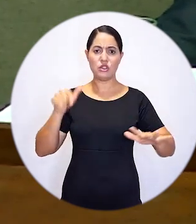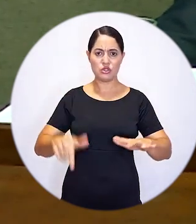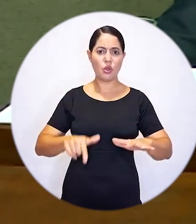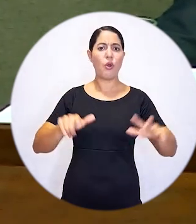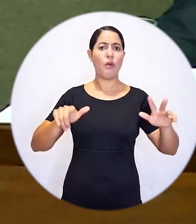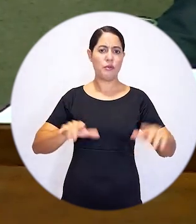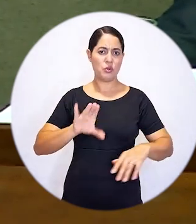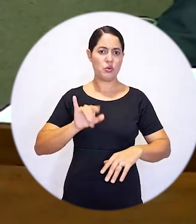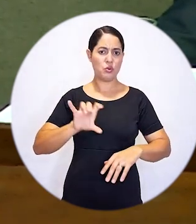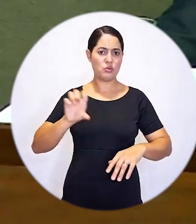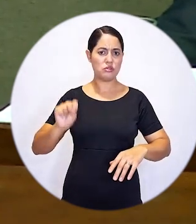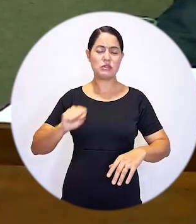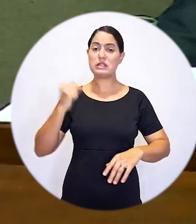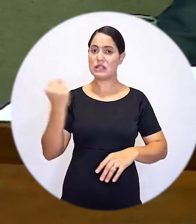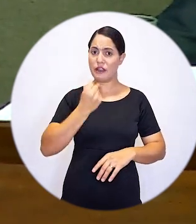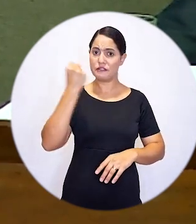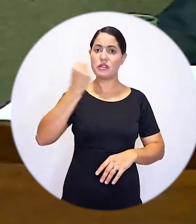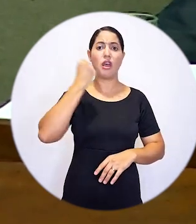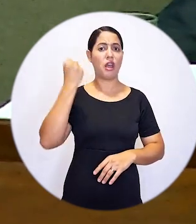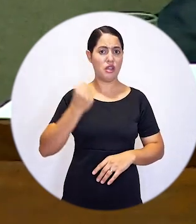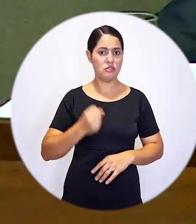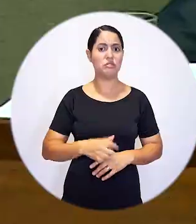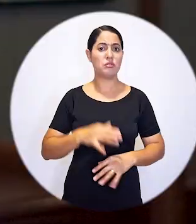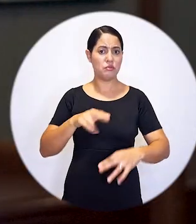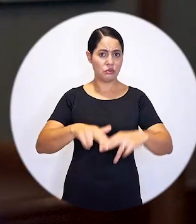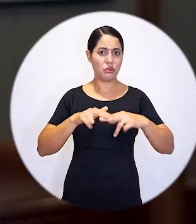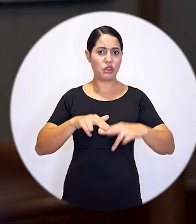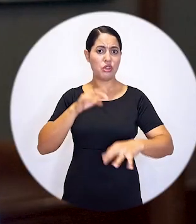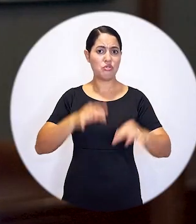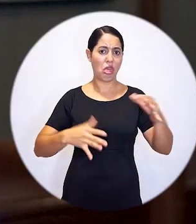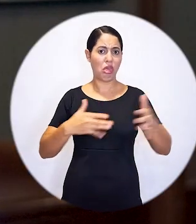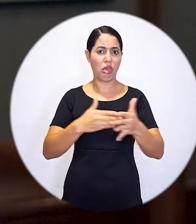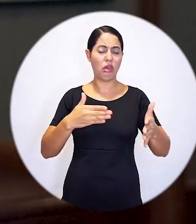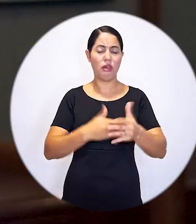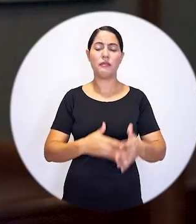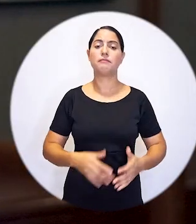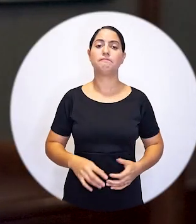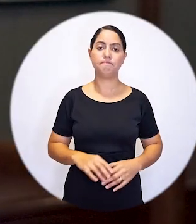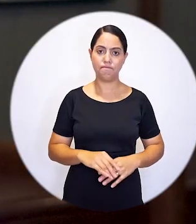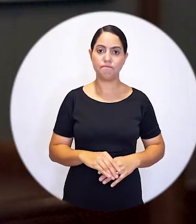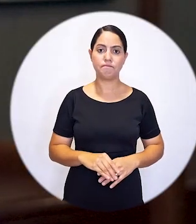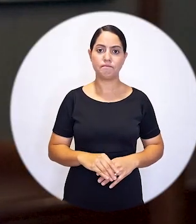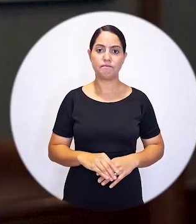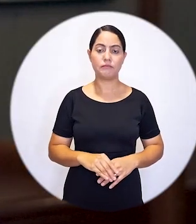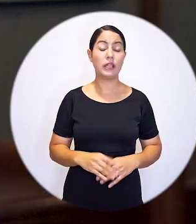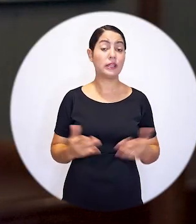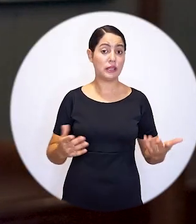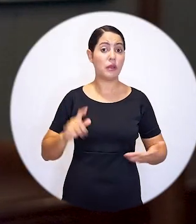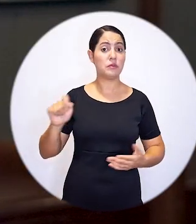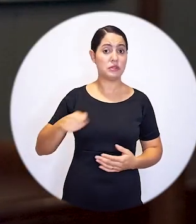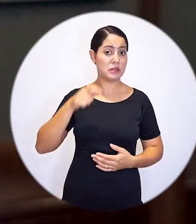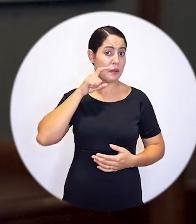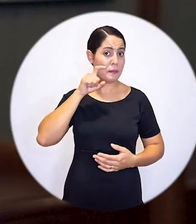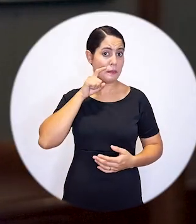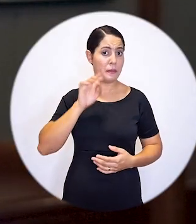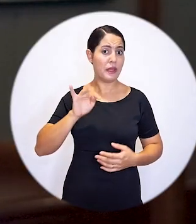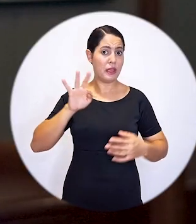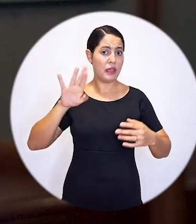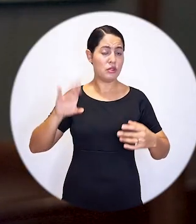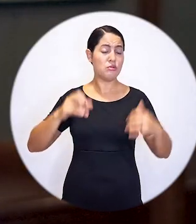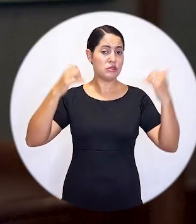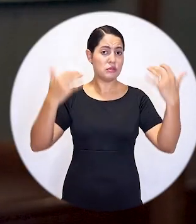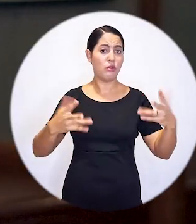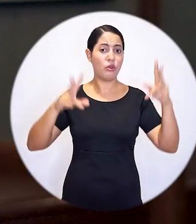situação e atuem para corrigir toda distorção. Ainda em seu discurso, Beto Simonetti relembrou o incêndio no prédio